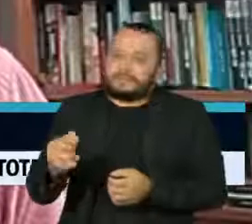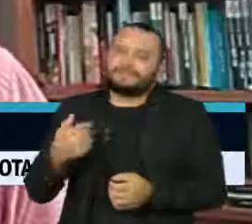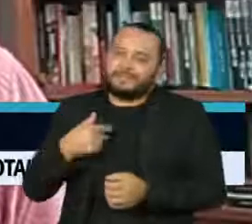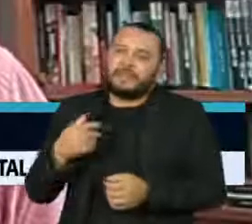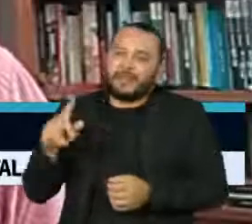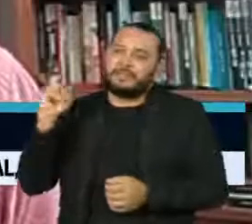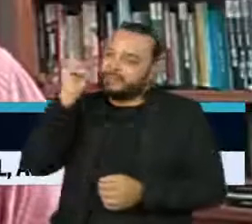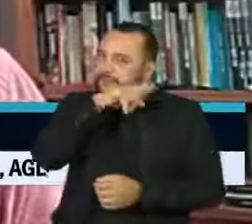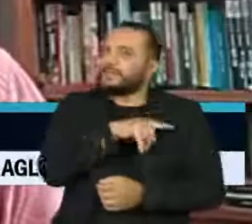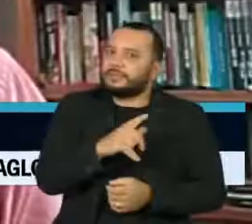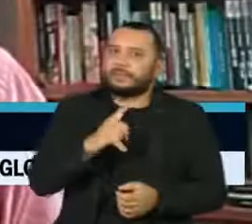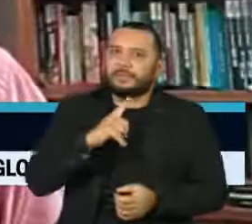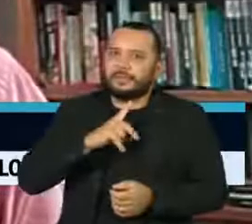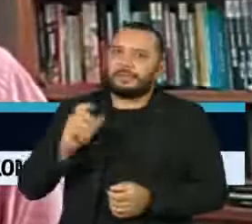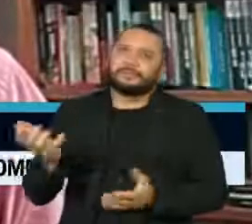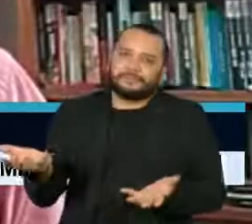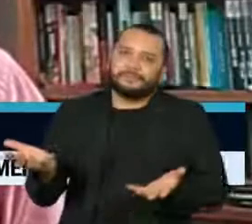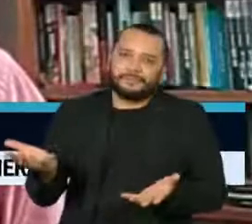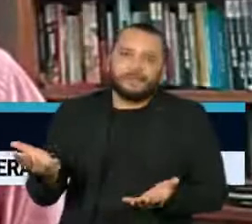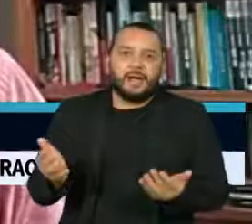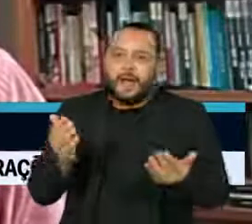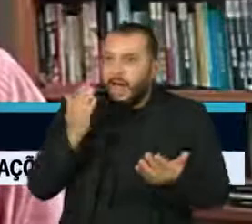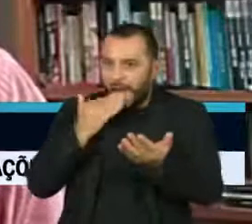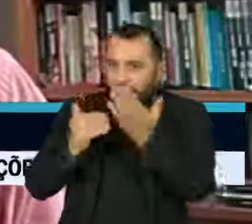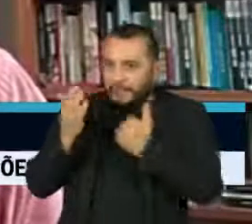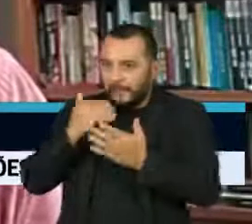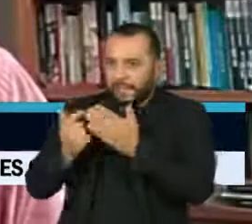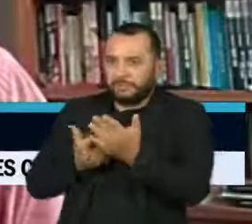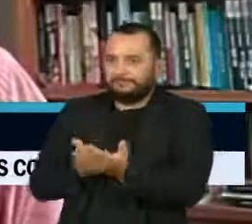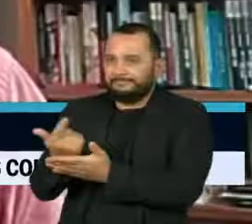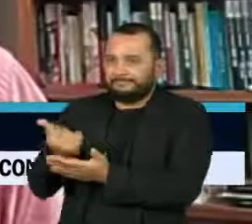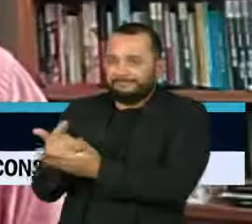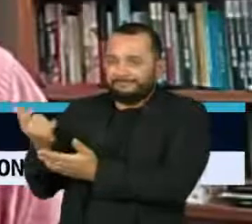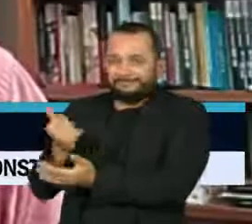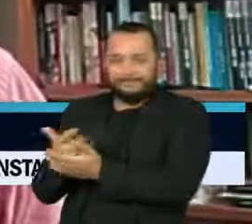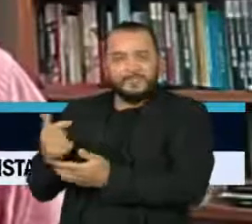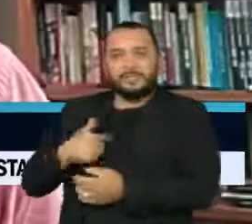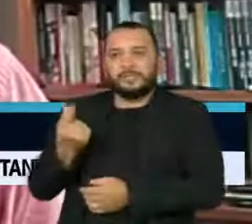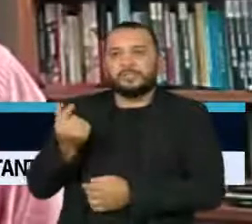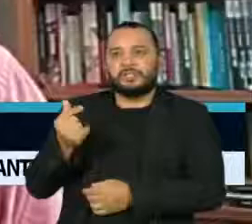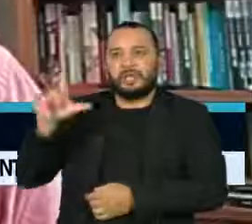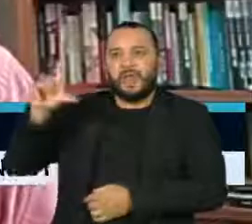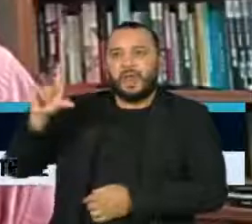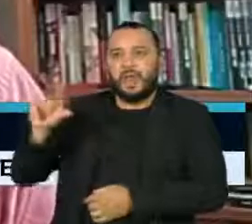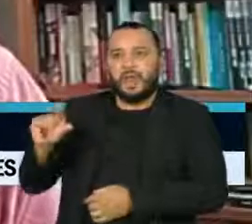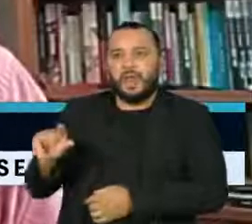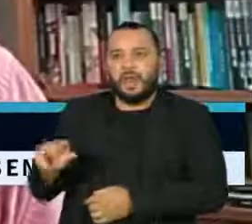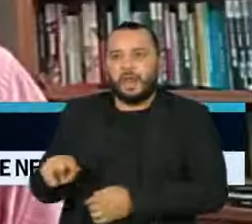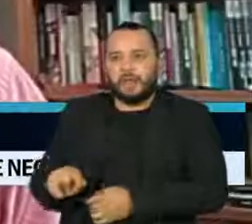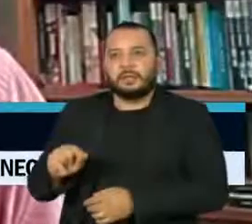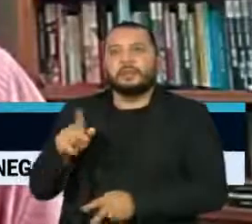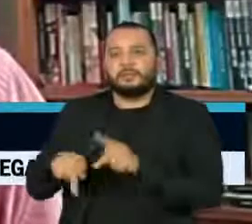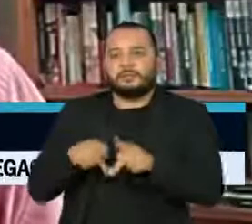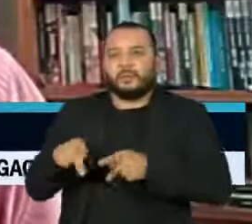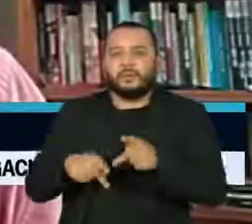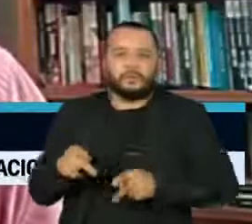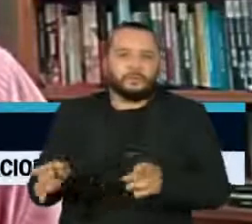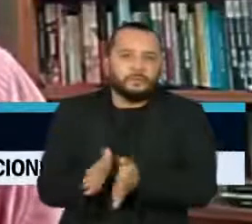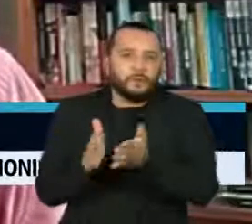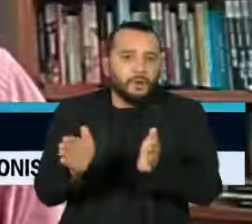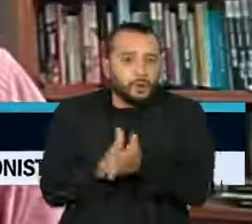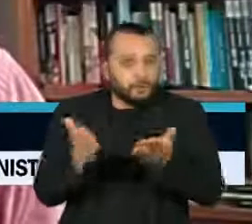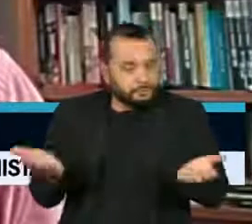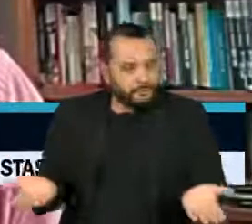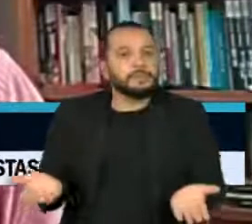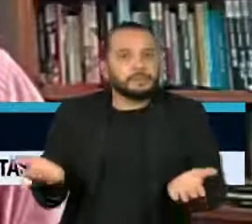Os alimentos consomem uma parcela muito grande da renda da população mais pobre. Então, esse tipo de inflação, que ela,